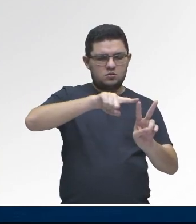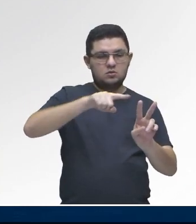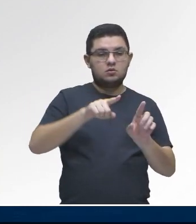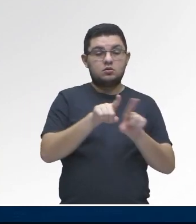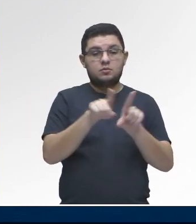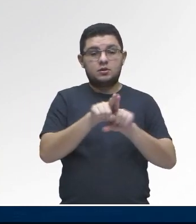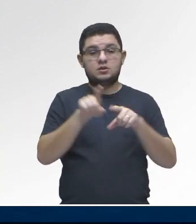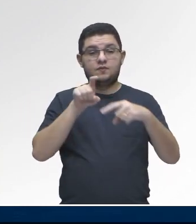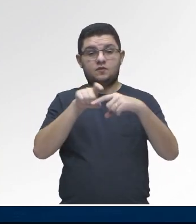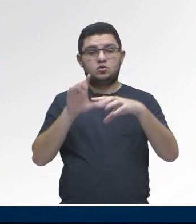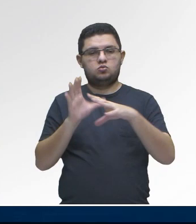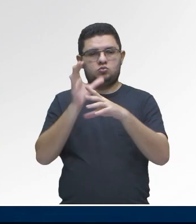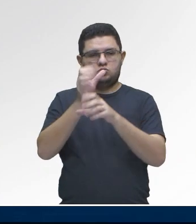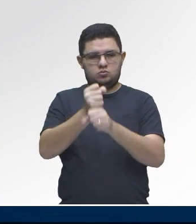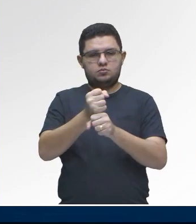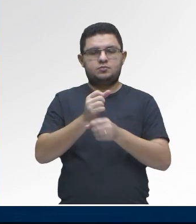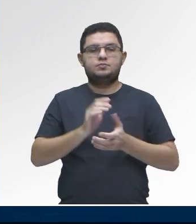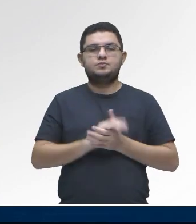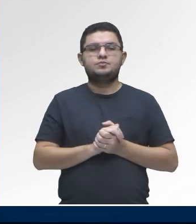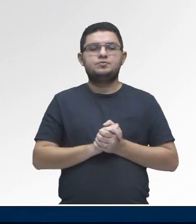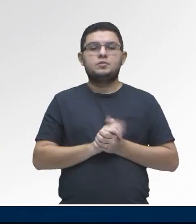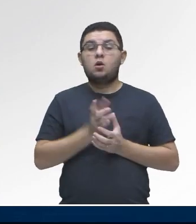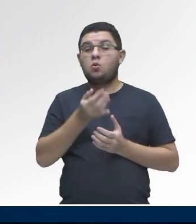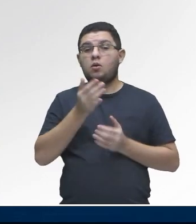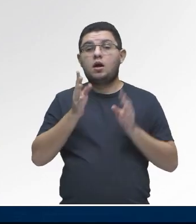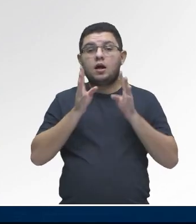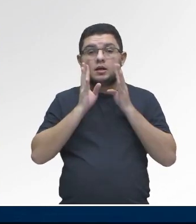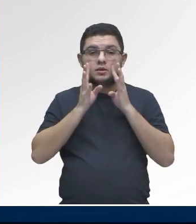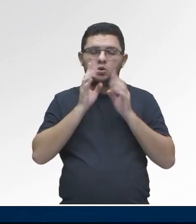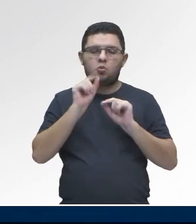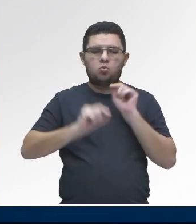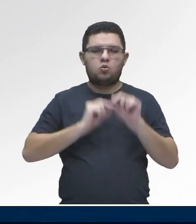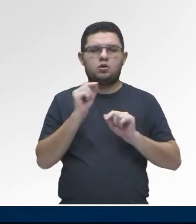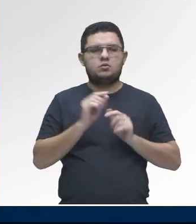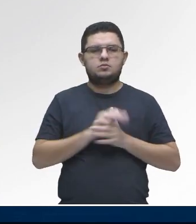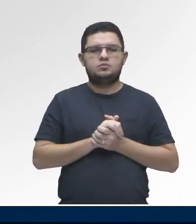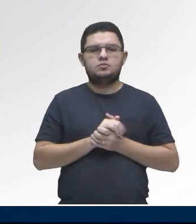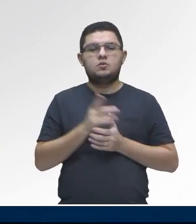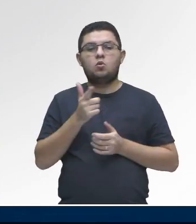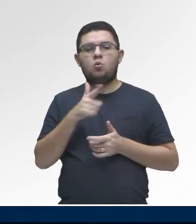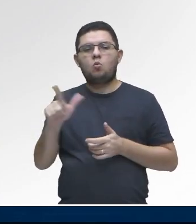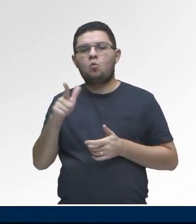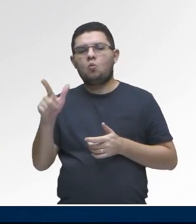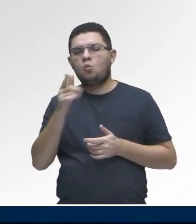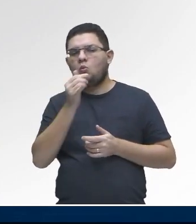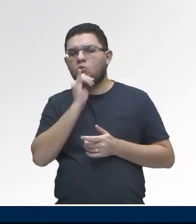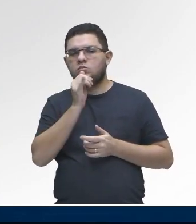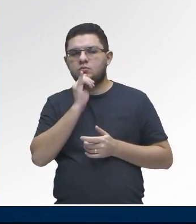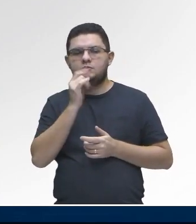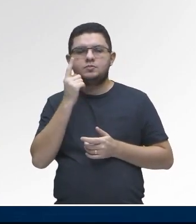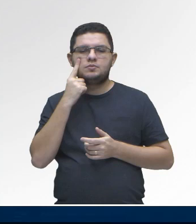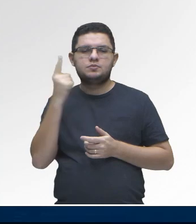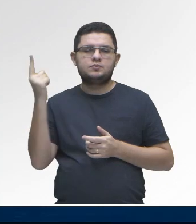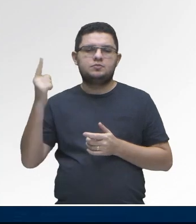Prestem atenção. Nós trabalhamos com esse exemplo aqui, ó.